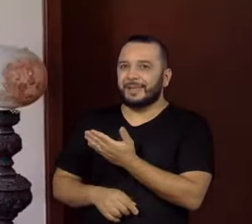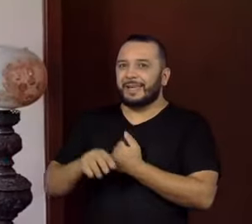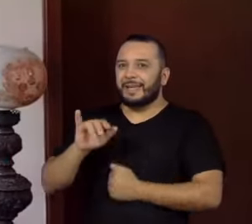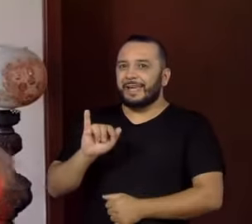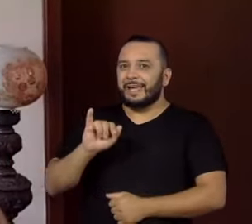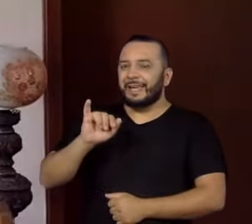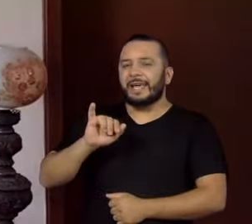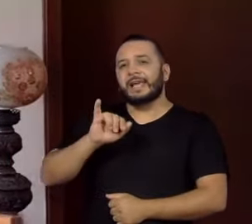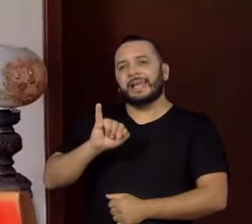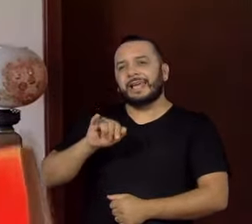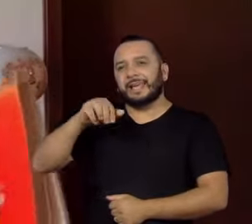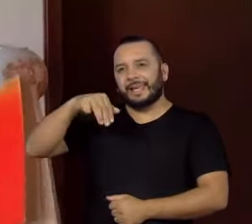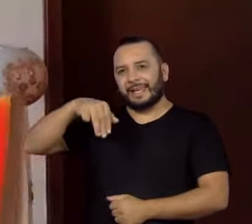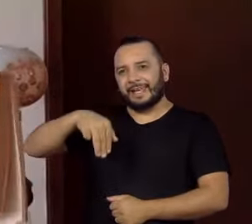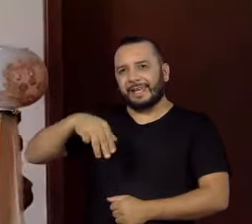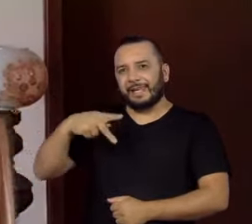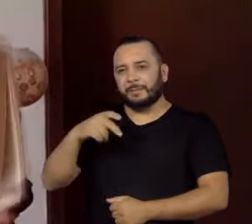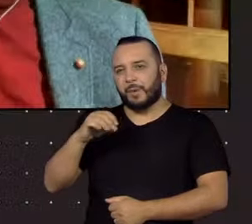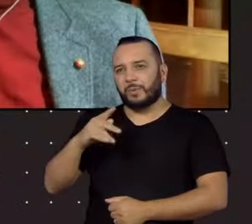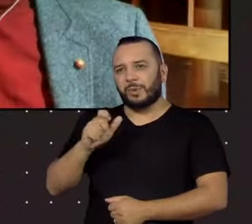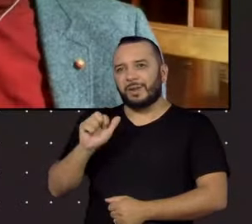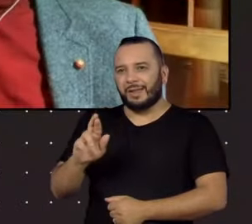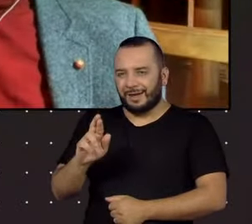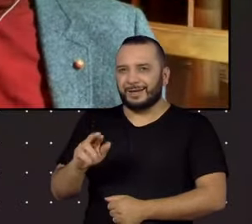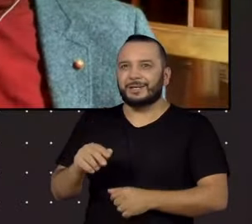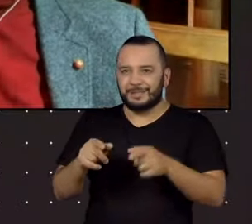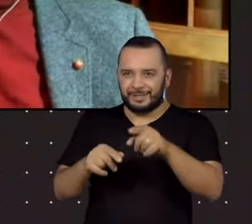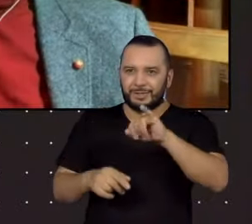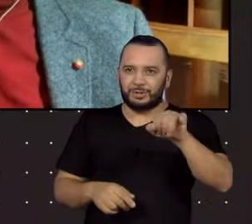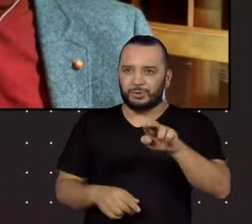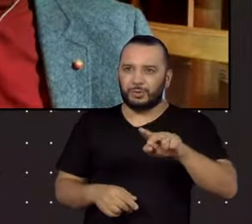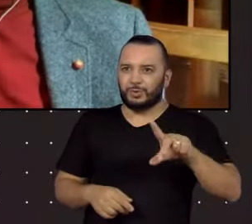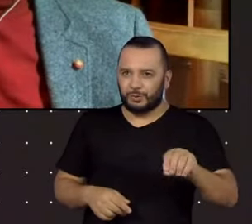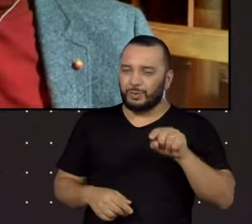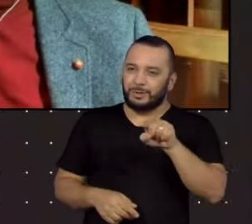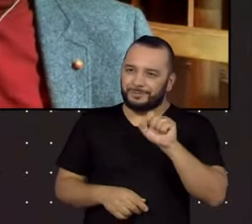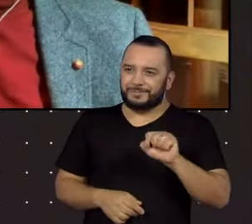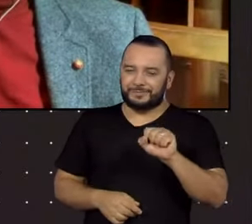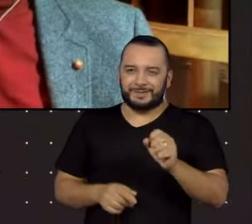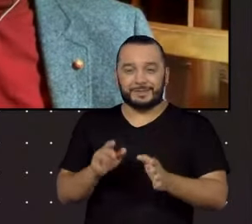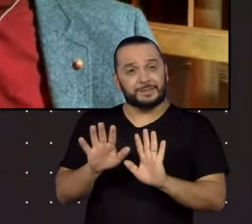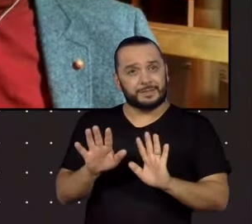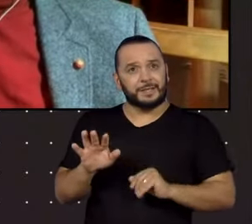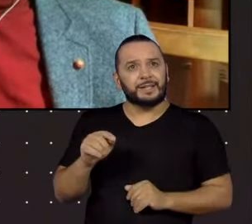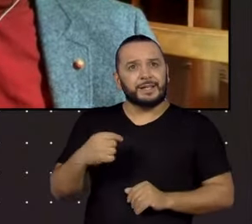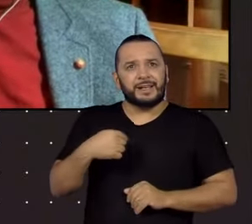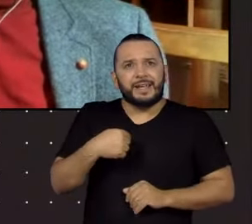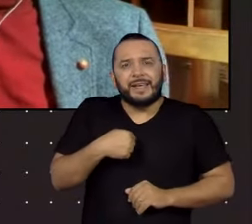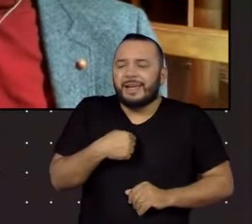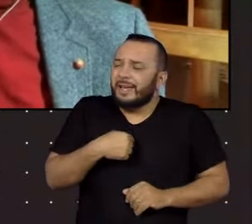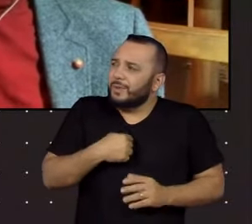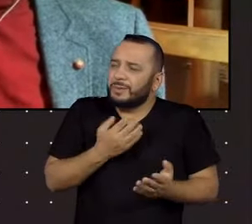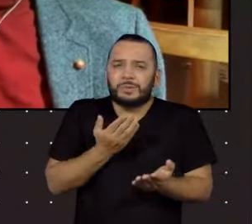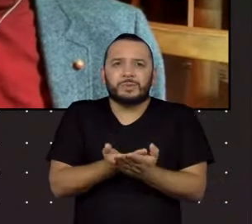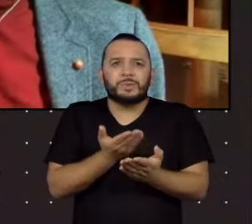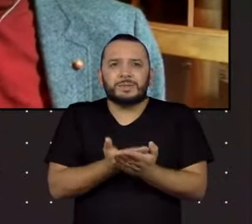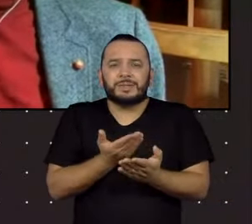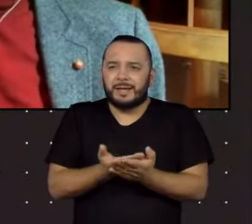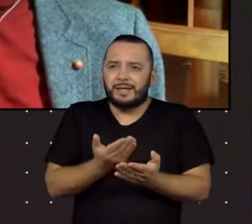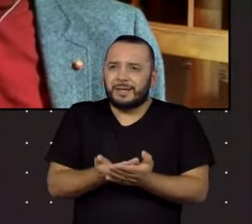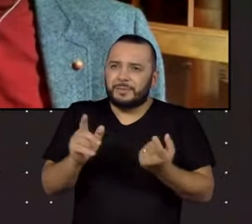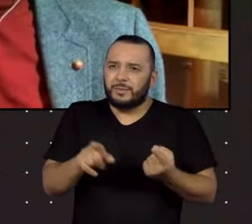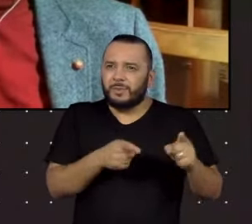Medalha. Medalha estudou com Pierre Boulez e Stockhausen. Quem, como eu, estudou